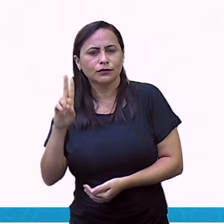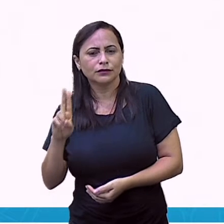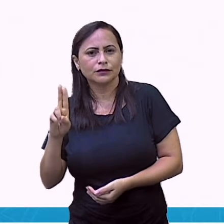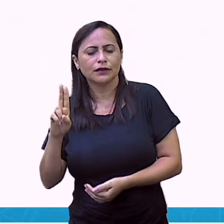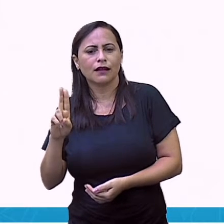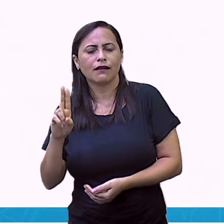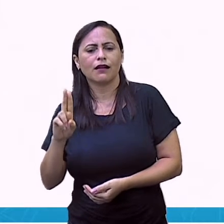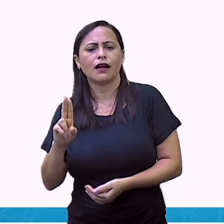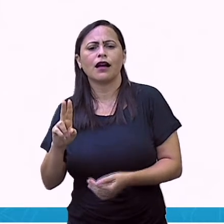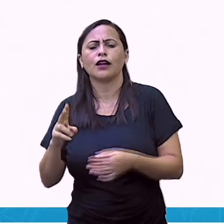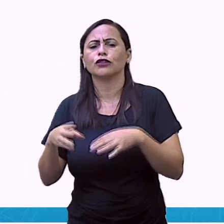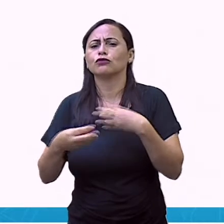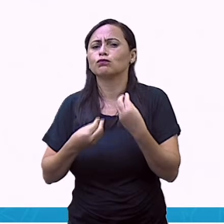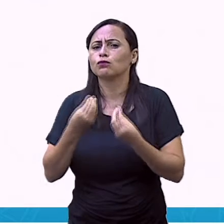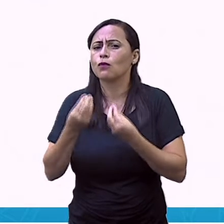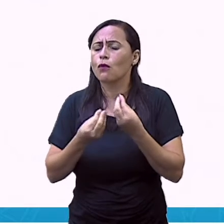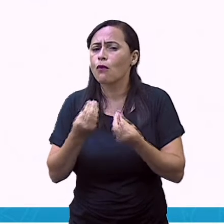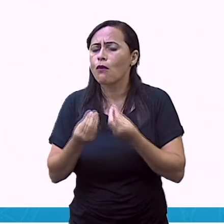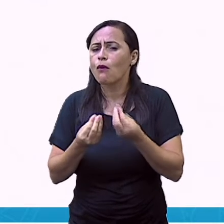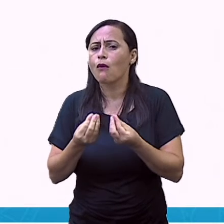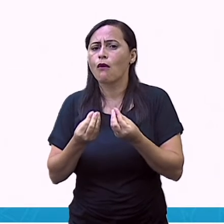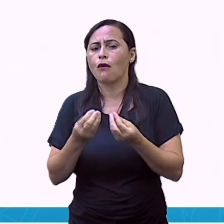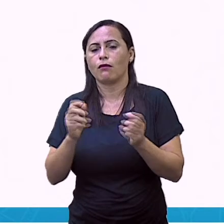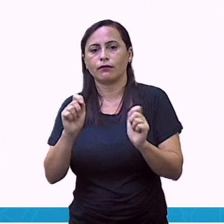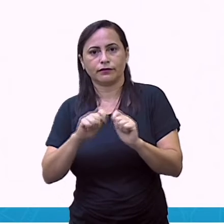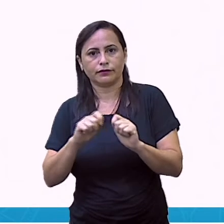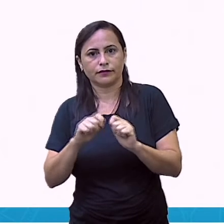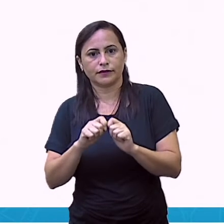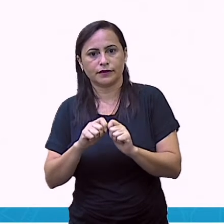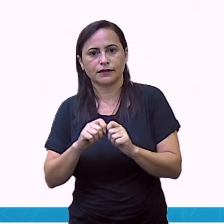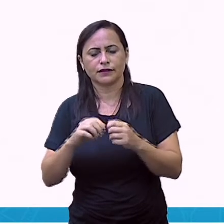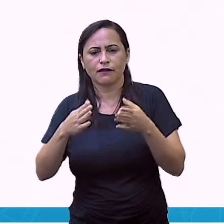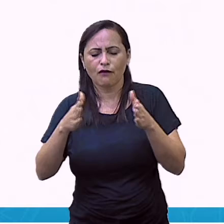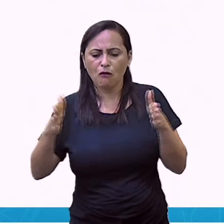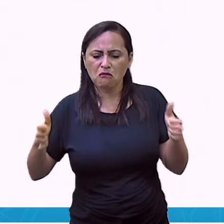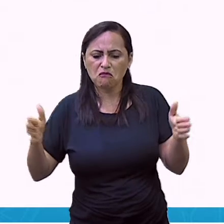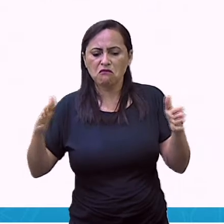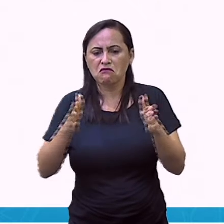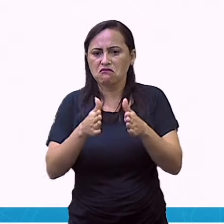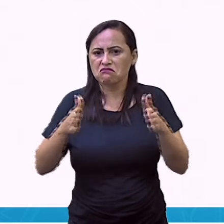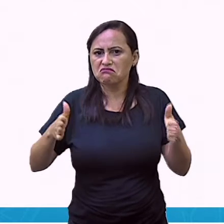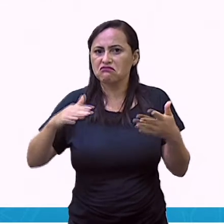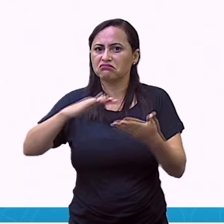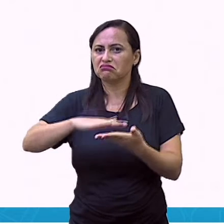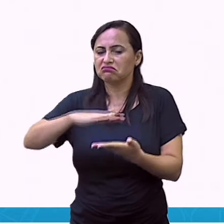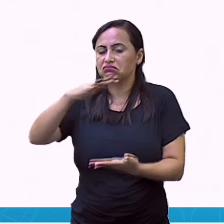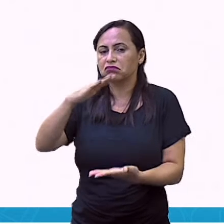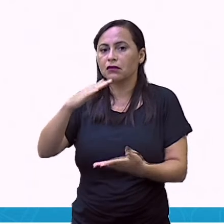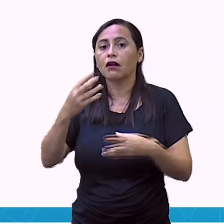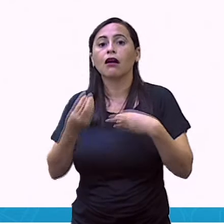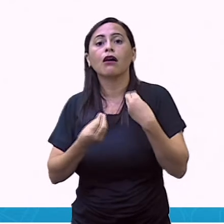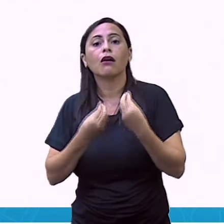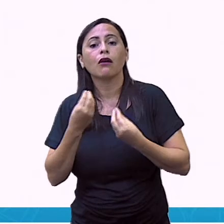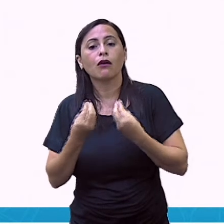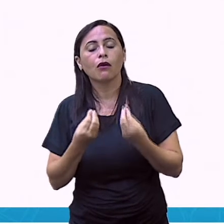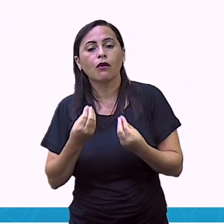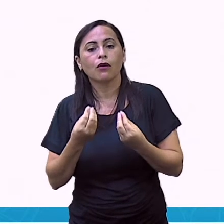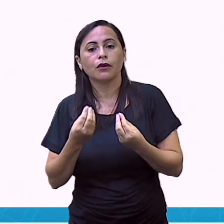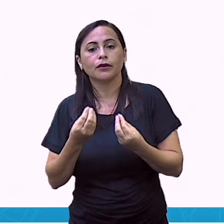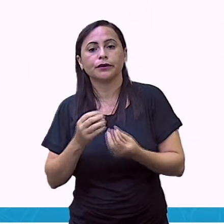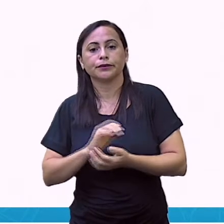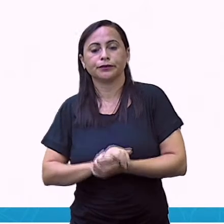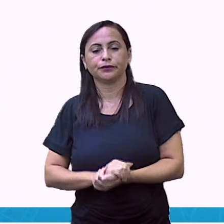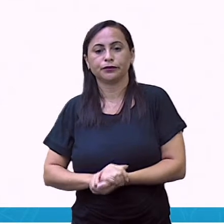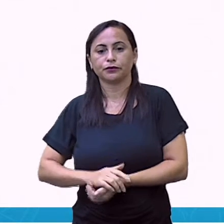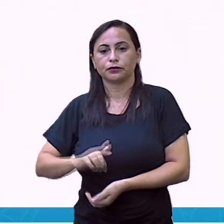formas de quantificar diferentes grandezas físicas. Então, eu posso quantificar como? Em